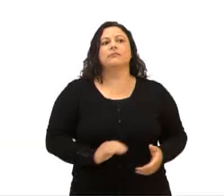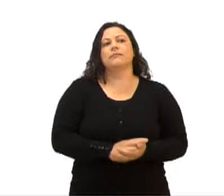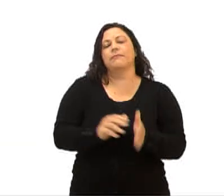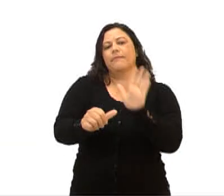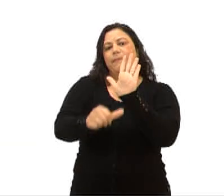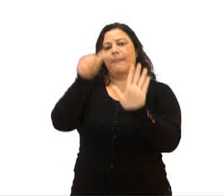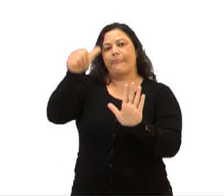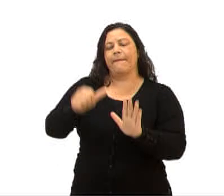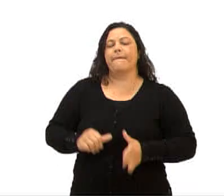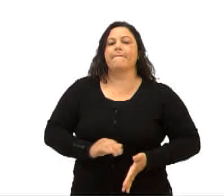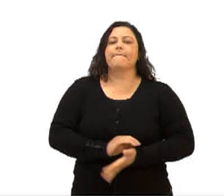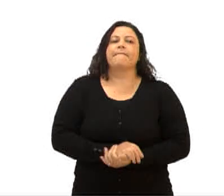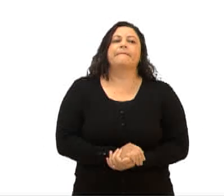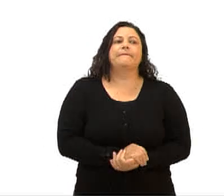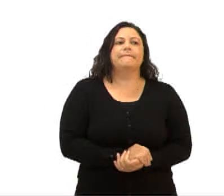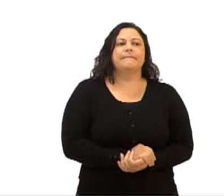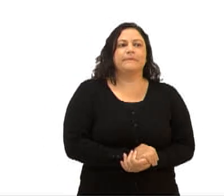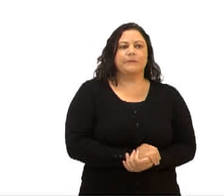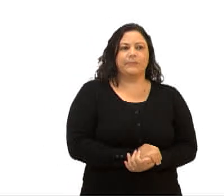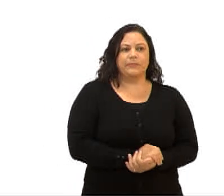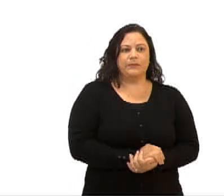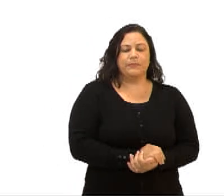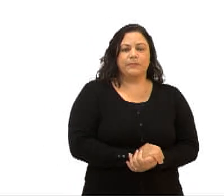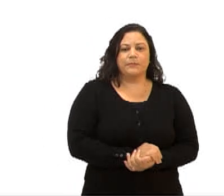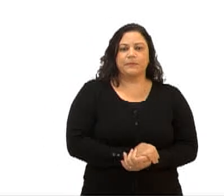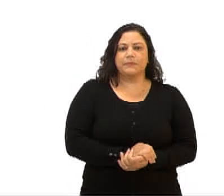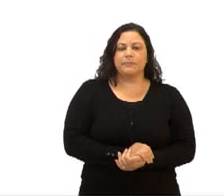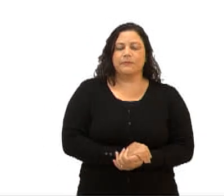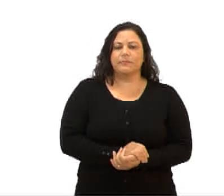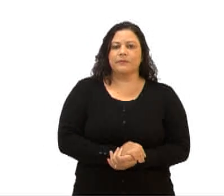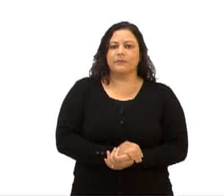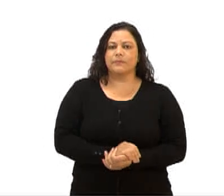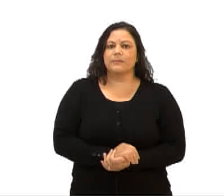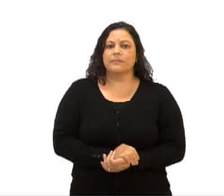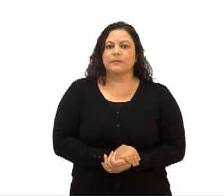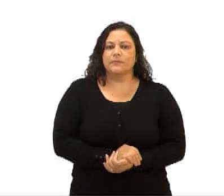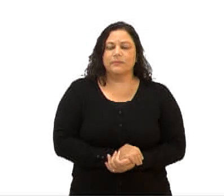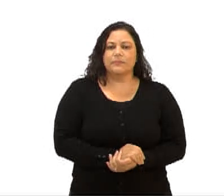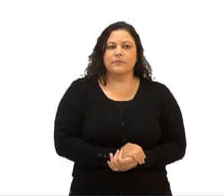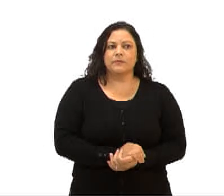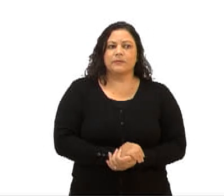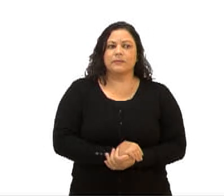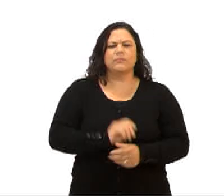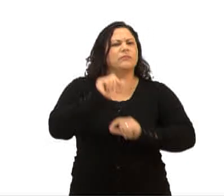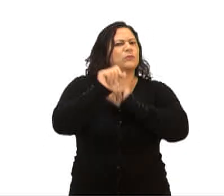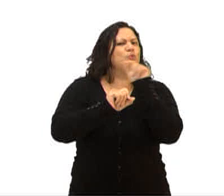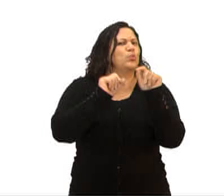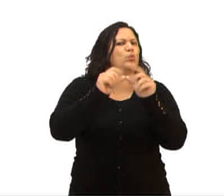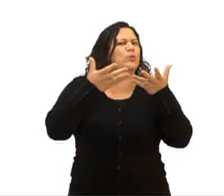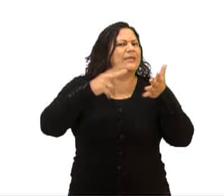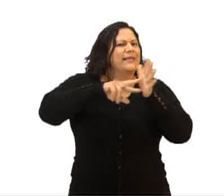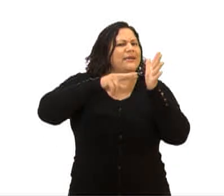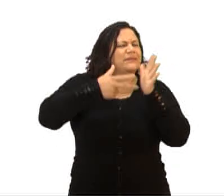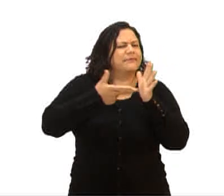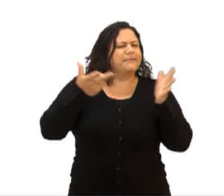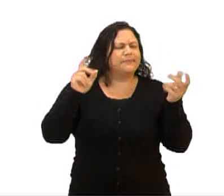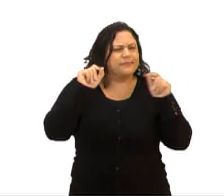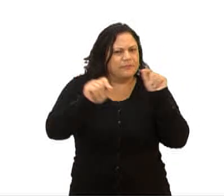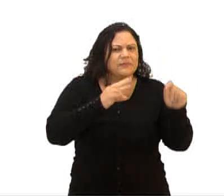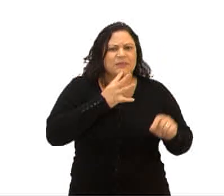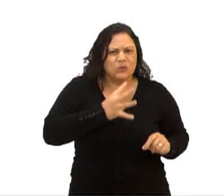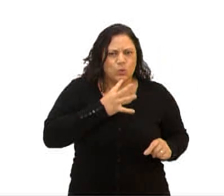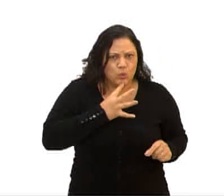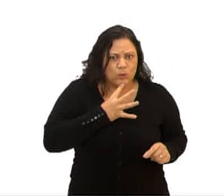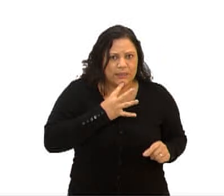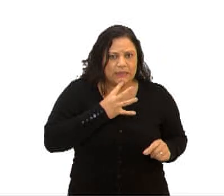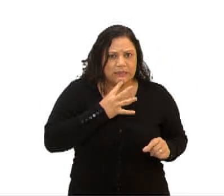A. Actions speaks louder than words. Que provérbio é esse? Conhece? Você vai relacionar